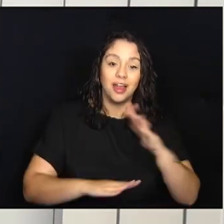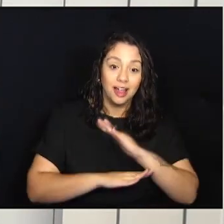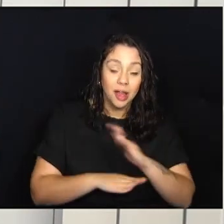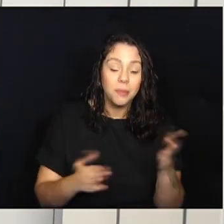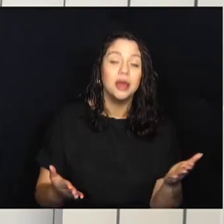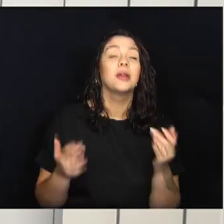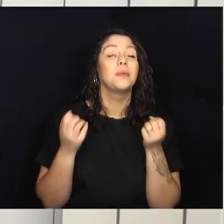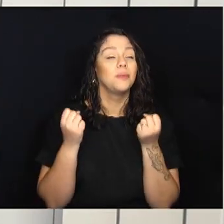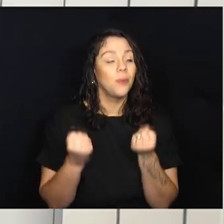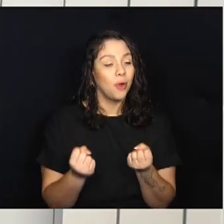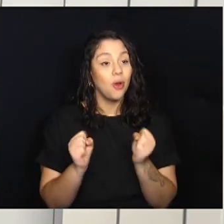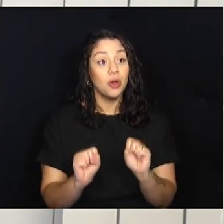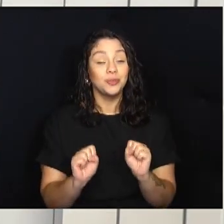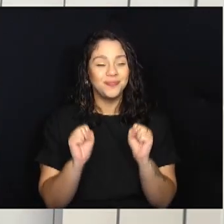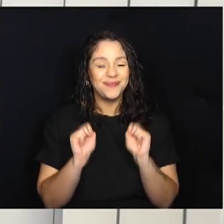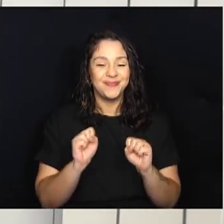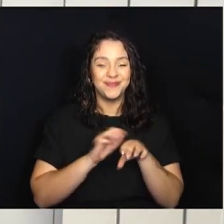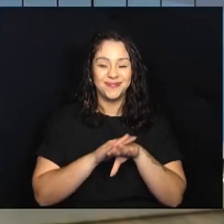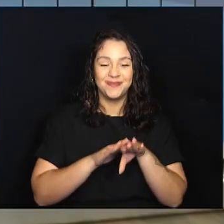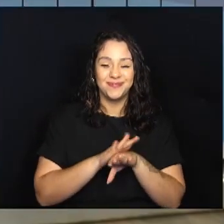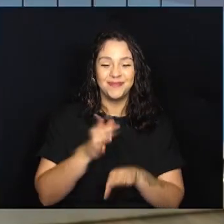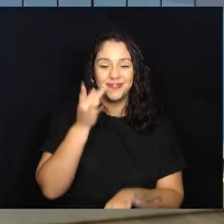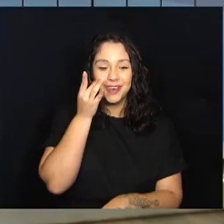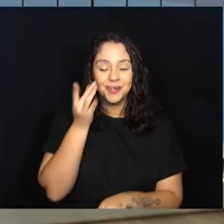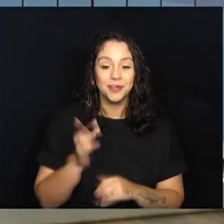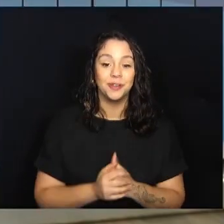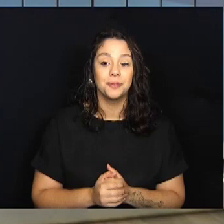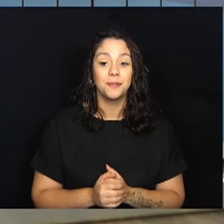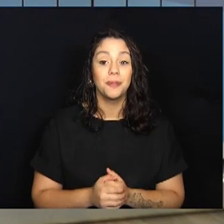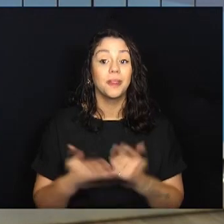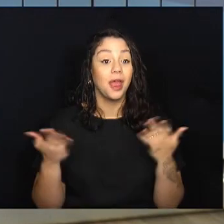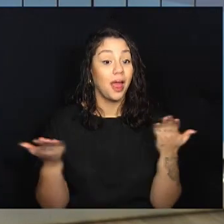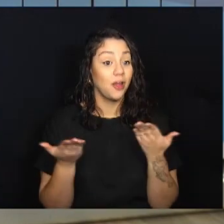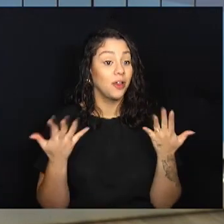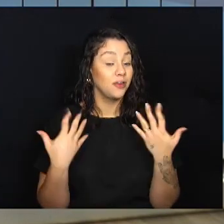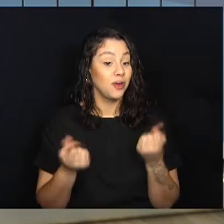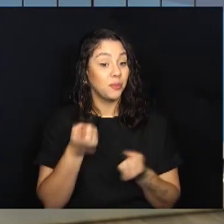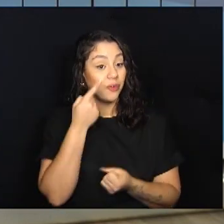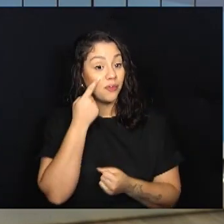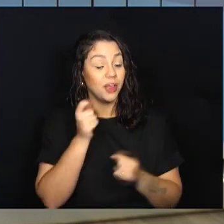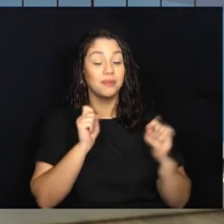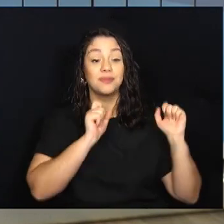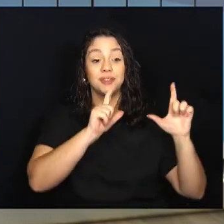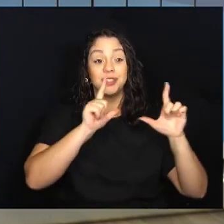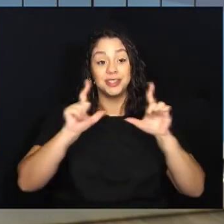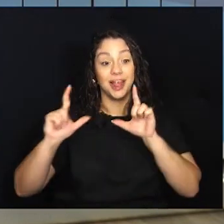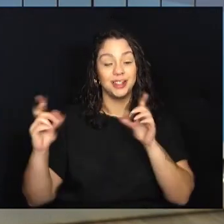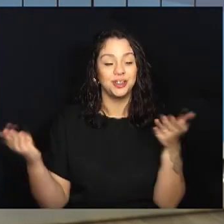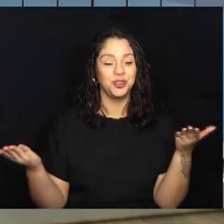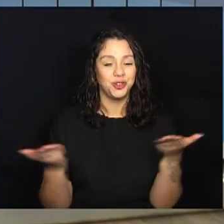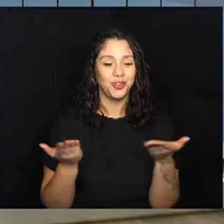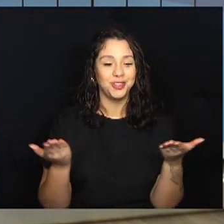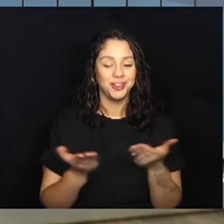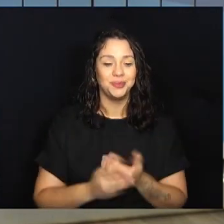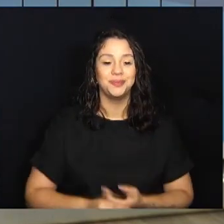que a gente conversa ao vivo. Confira a partir de agora os destaques de